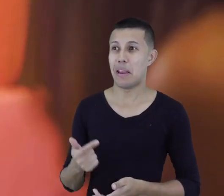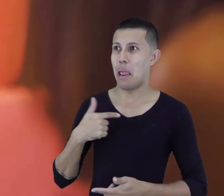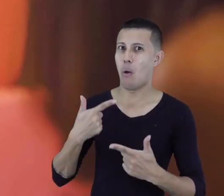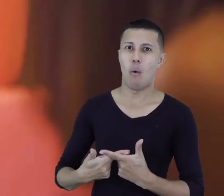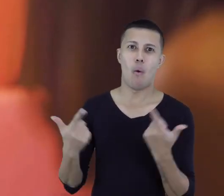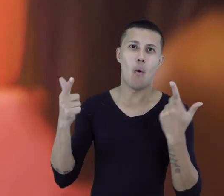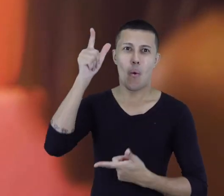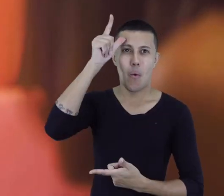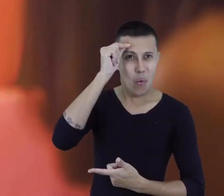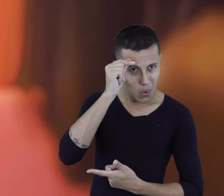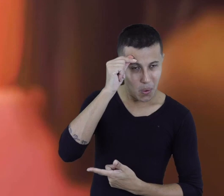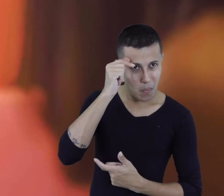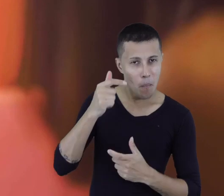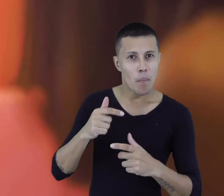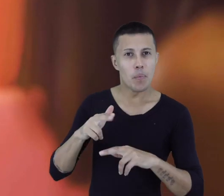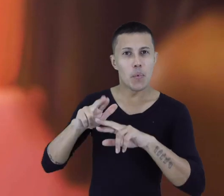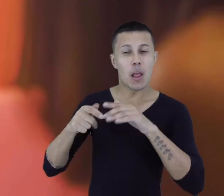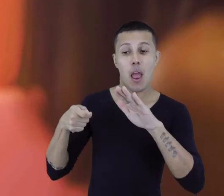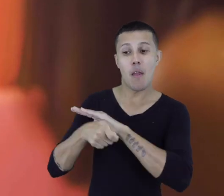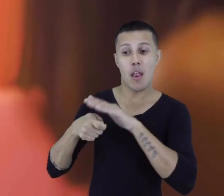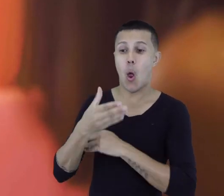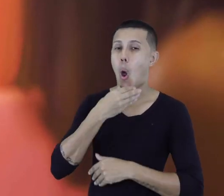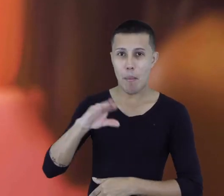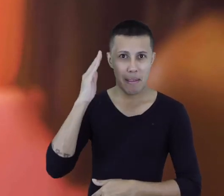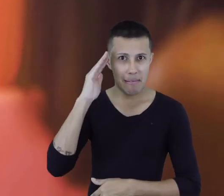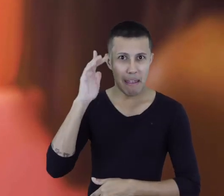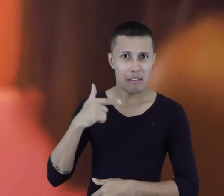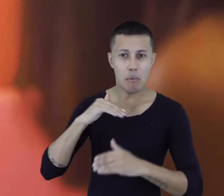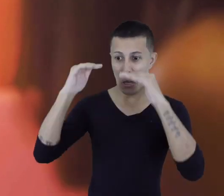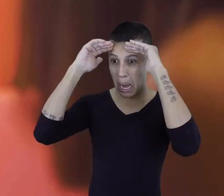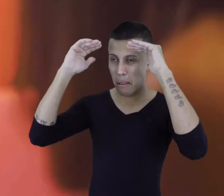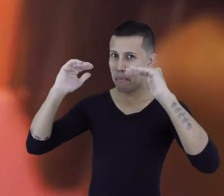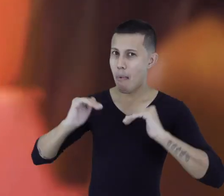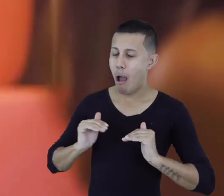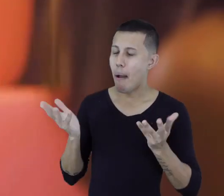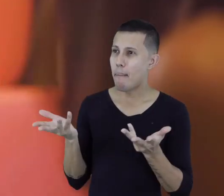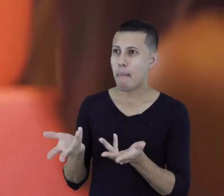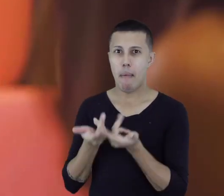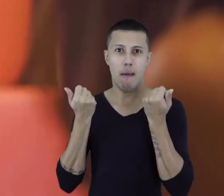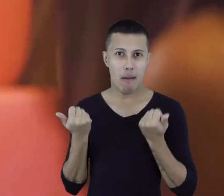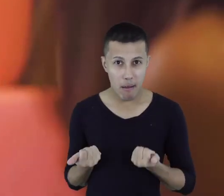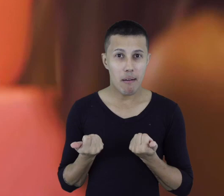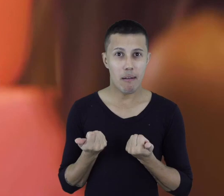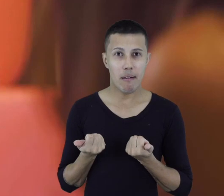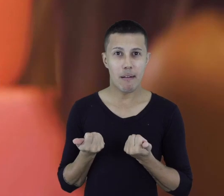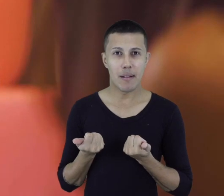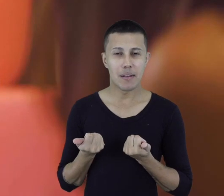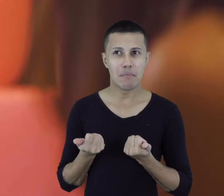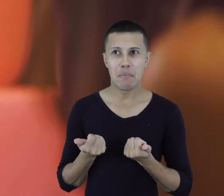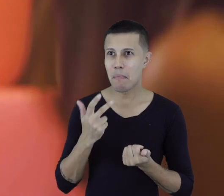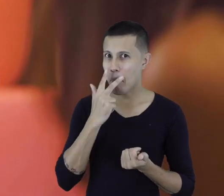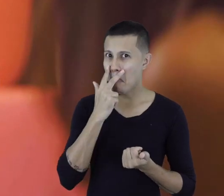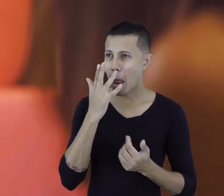muita sorte porque todos os investidores homens entenderam, foram muito respeitosos, assim, sabe? E até, de uma